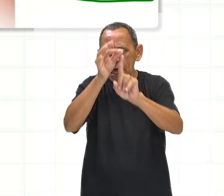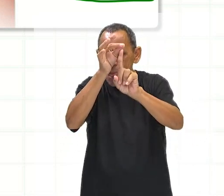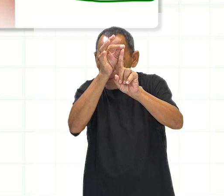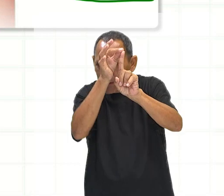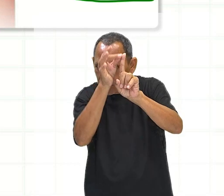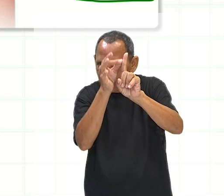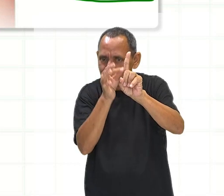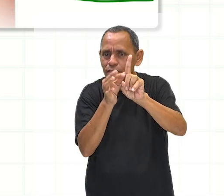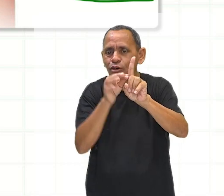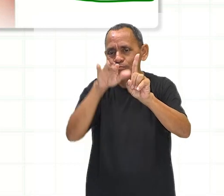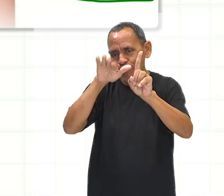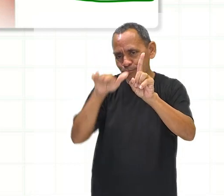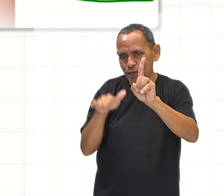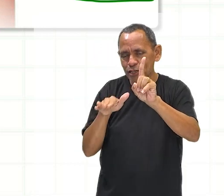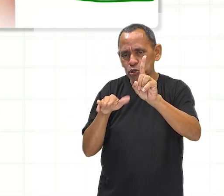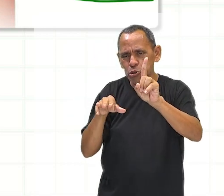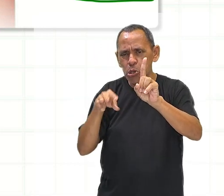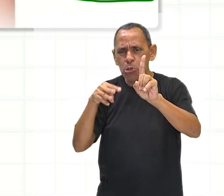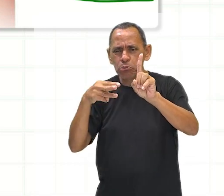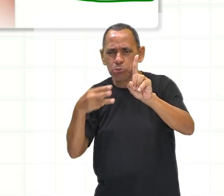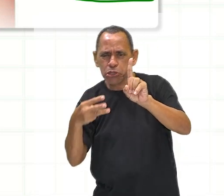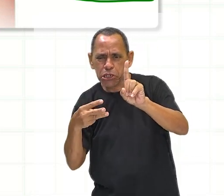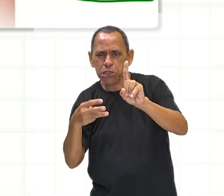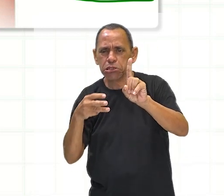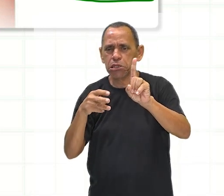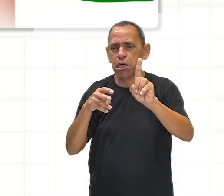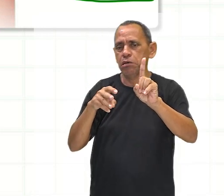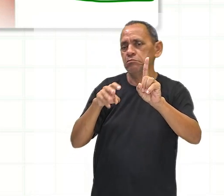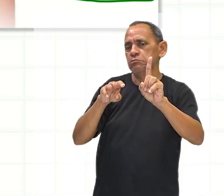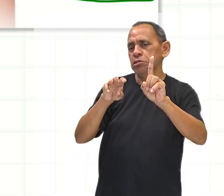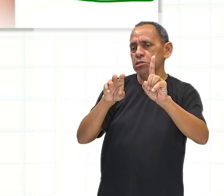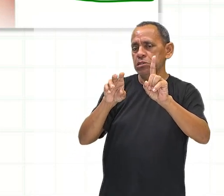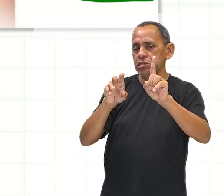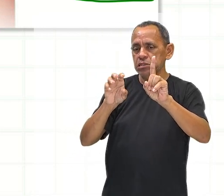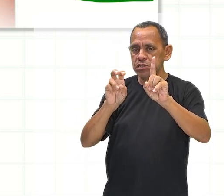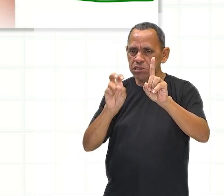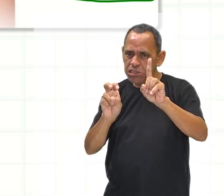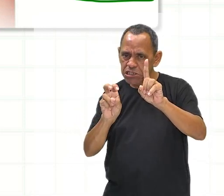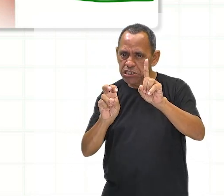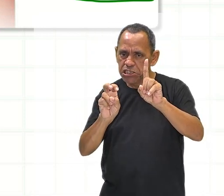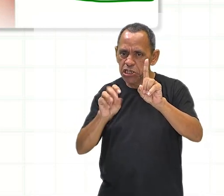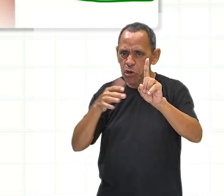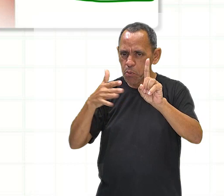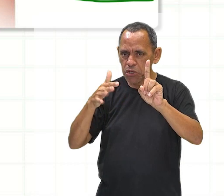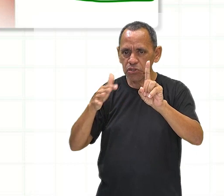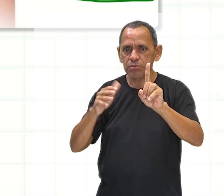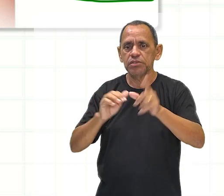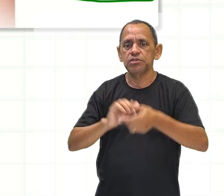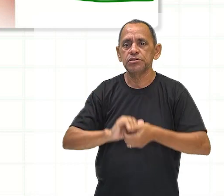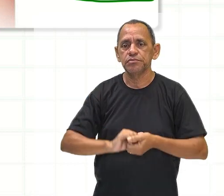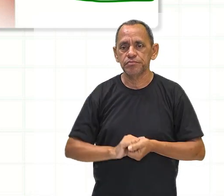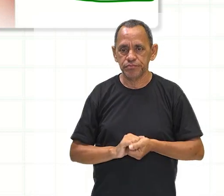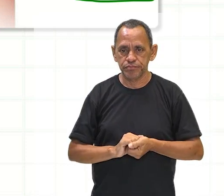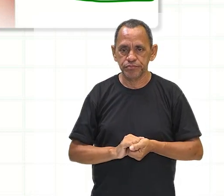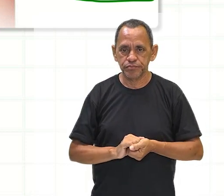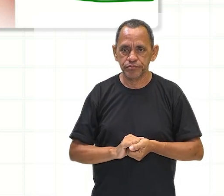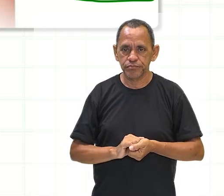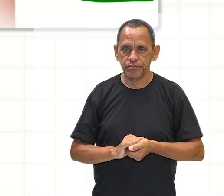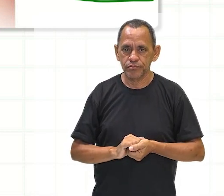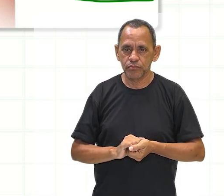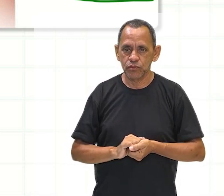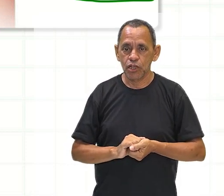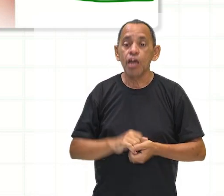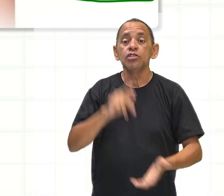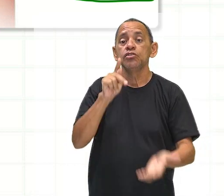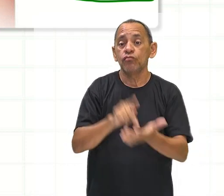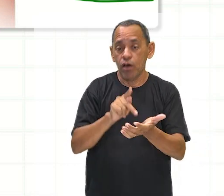Vai permitir com que tenha uma temperatura ideal, ela tem que ser abaixo, olha aí, inferior à do restante do corpo, que é